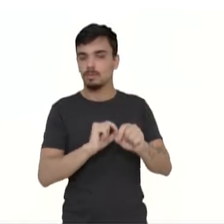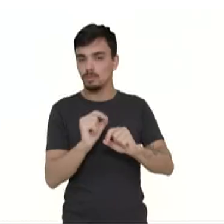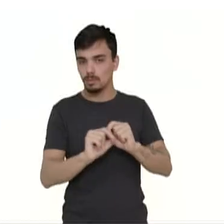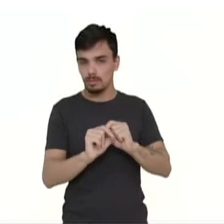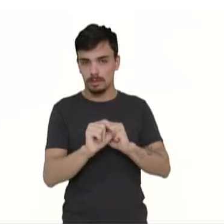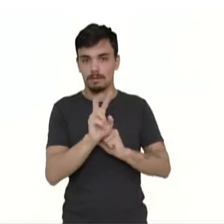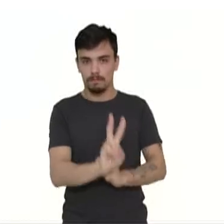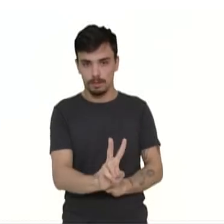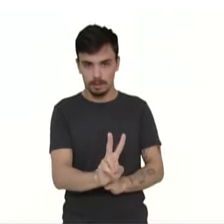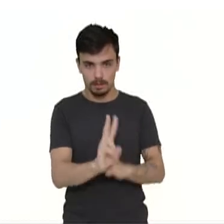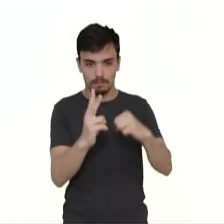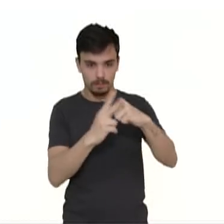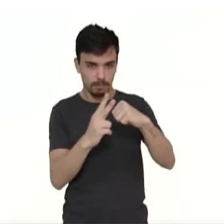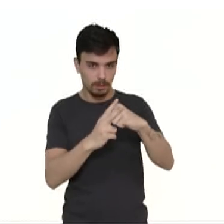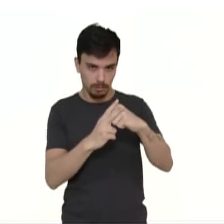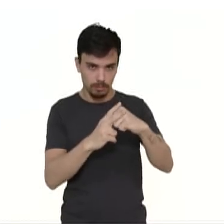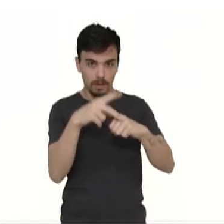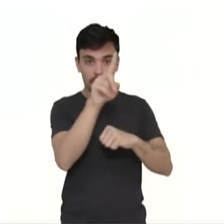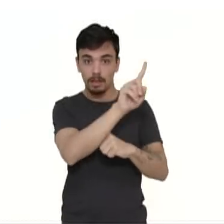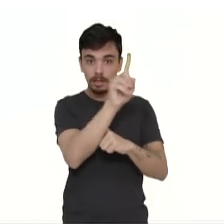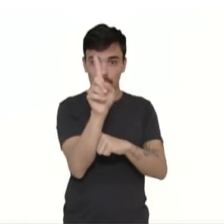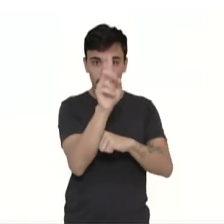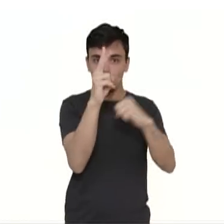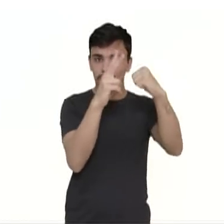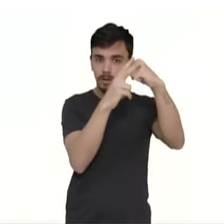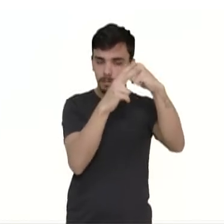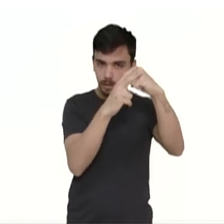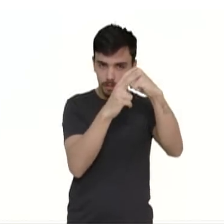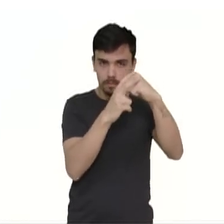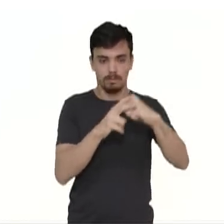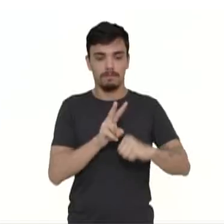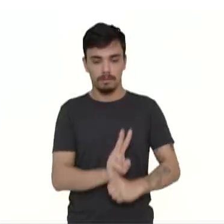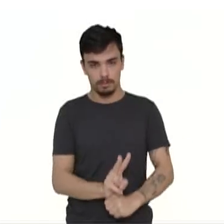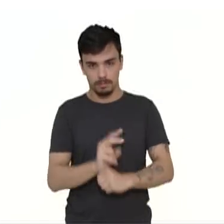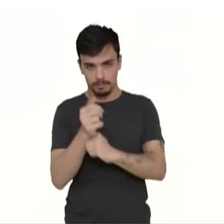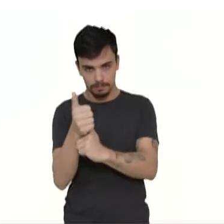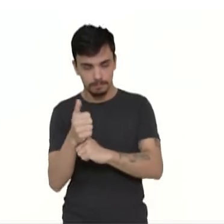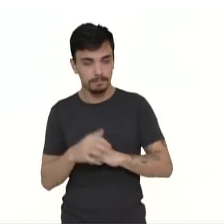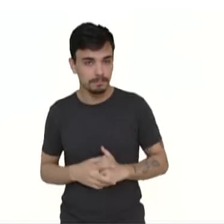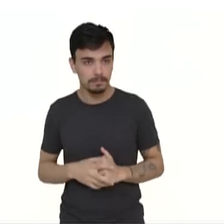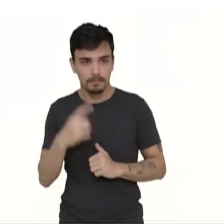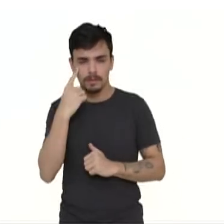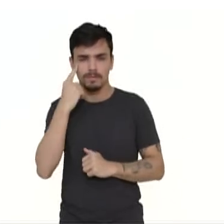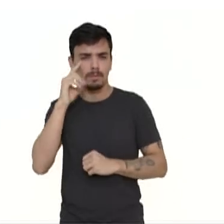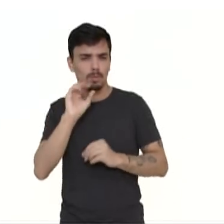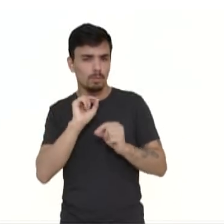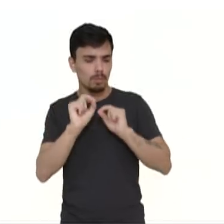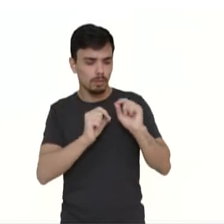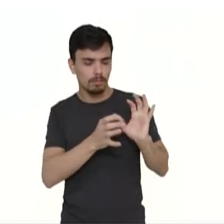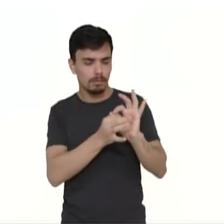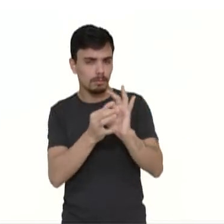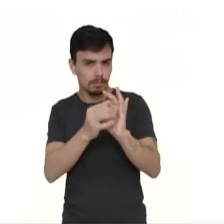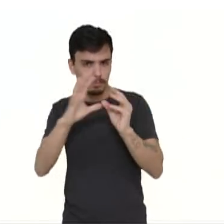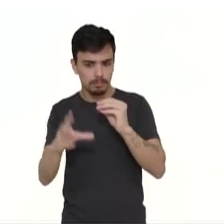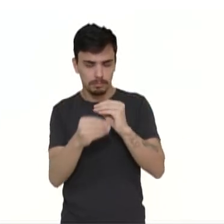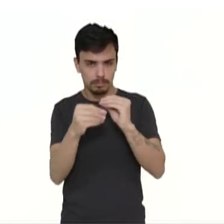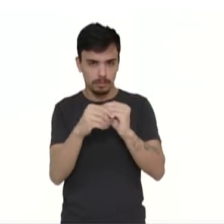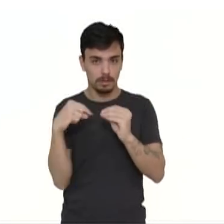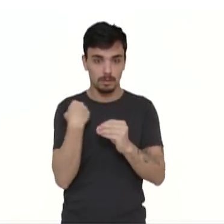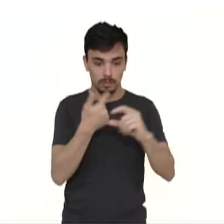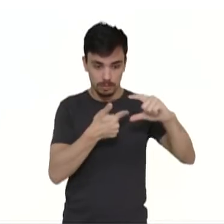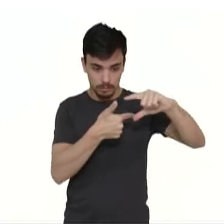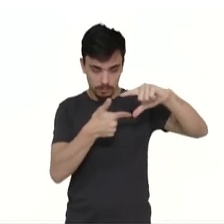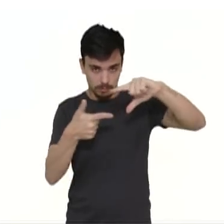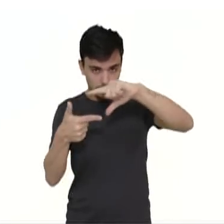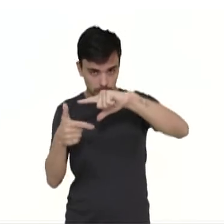a letra V, indicando linguagem verbal. Então vamos ler quais são aqui os elementos que constituem a linguagem não verbal da nossa tirinha, da nossa